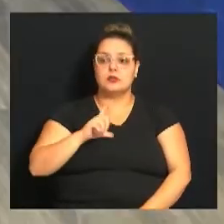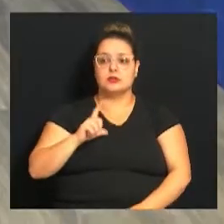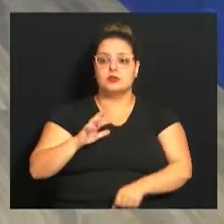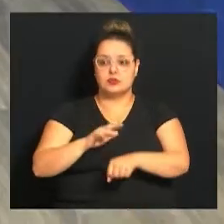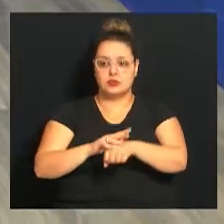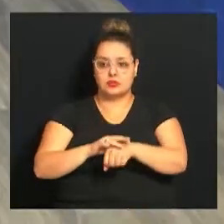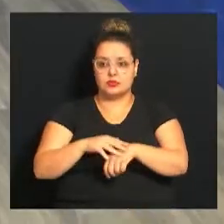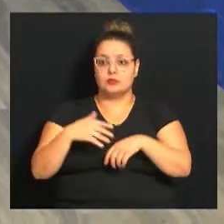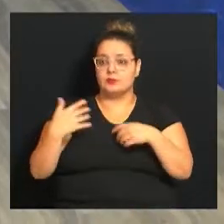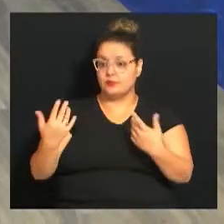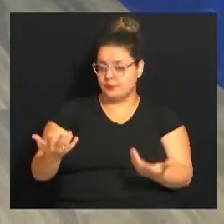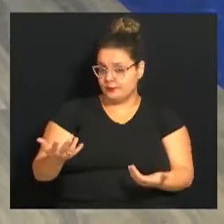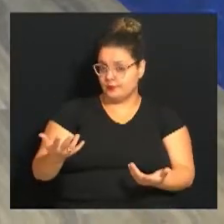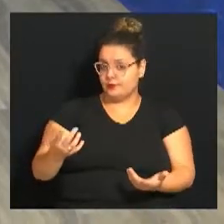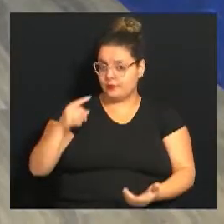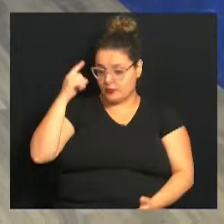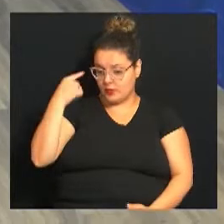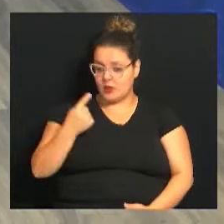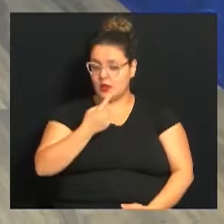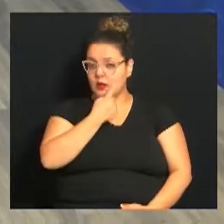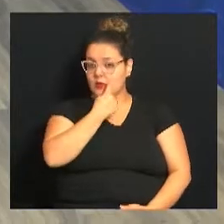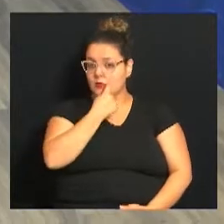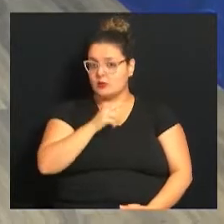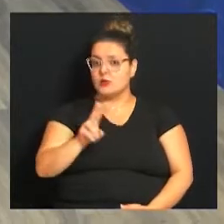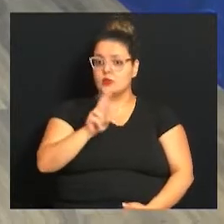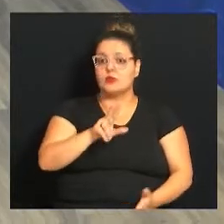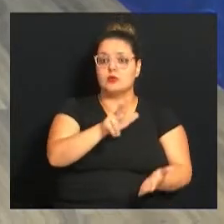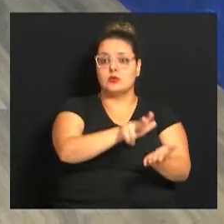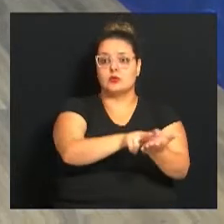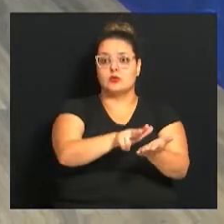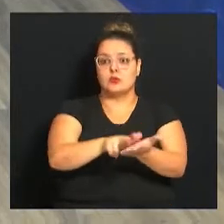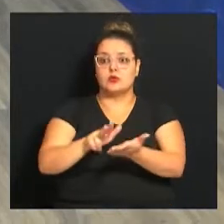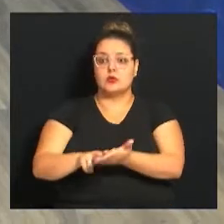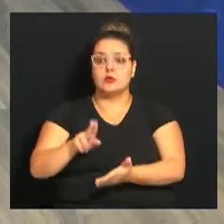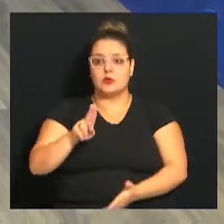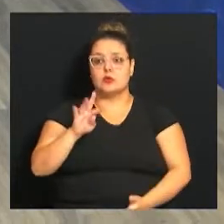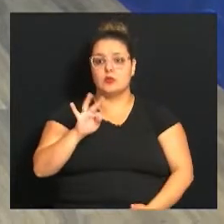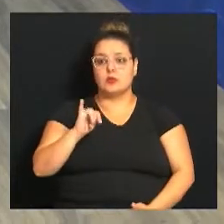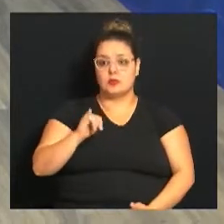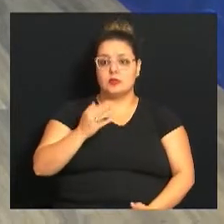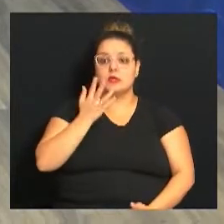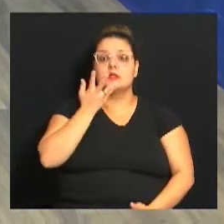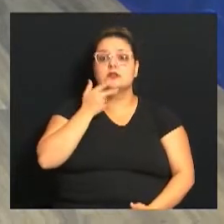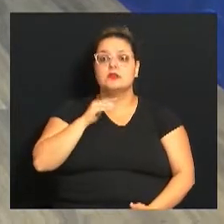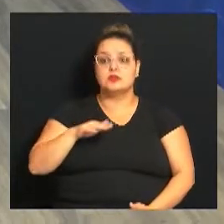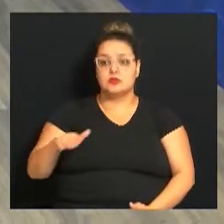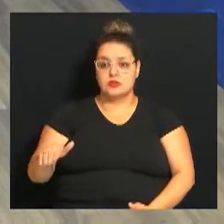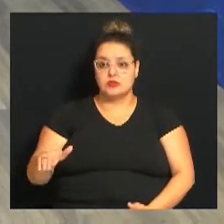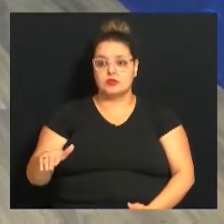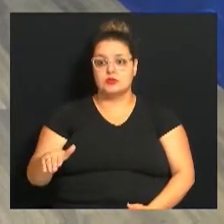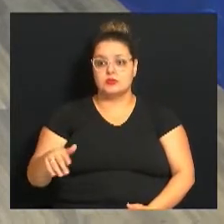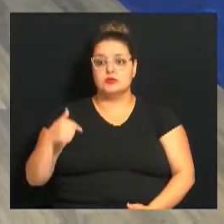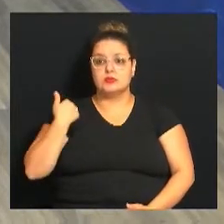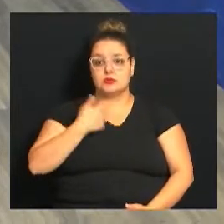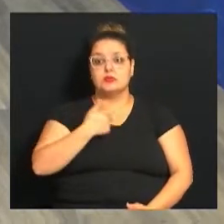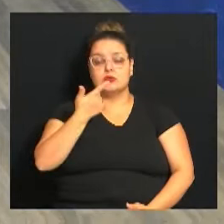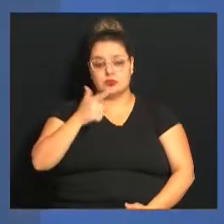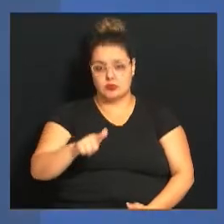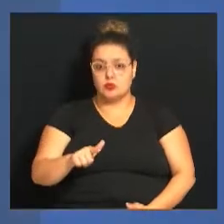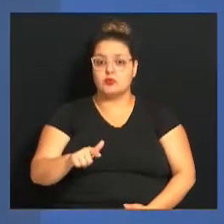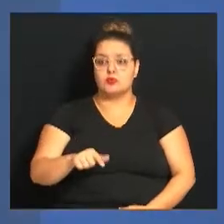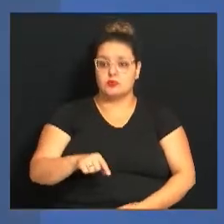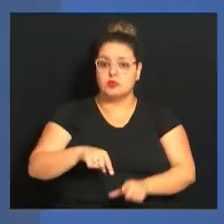Mirna, em relação à taxa de ocupação de leitos de UTI infantil? A gente continua com uma taxa alta ainda